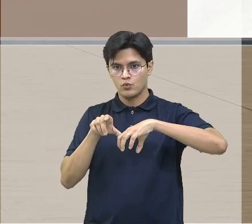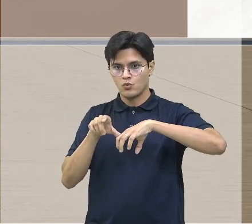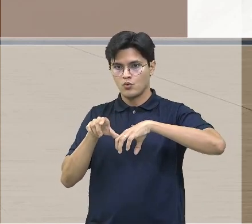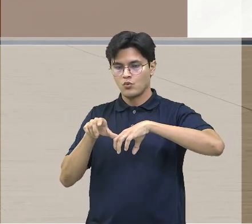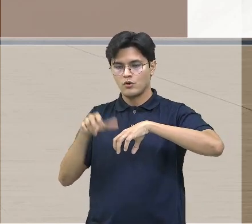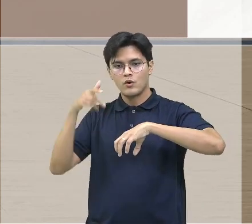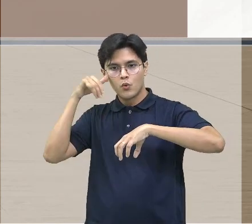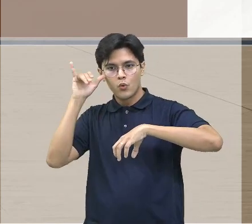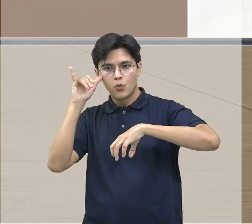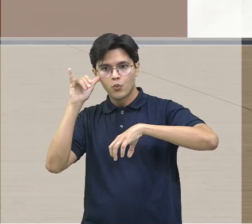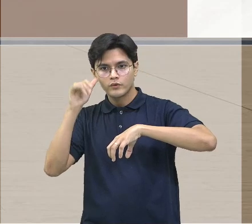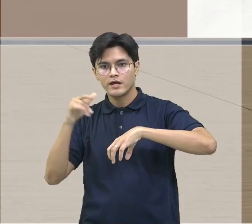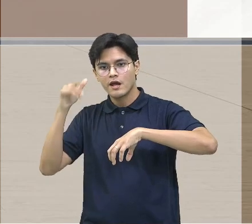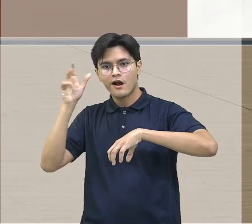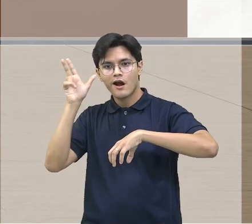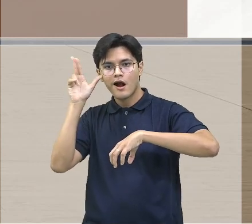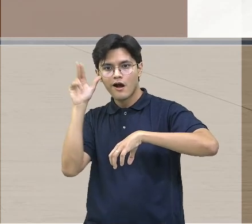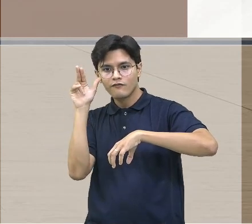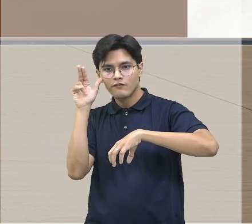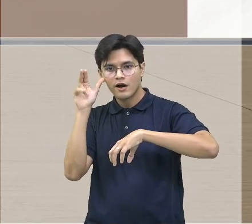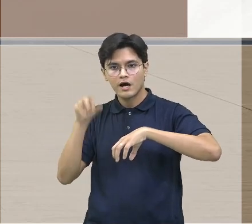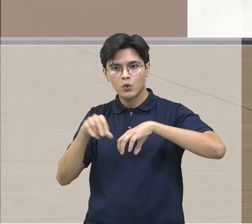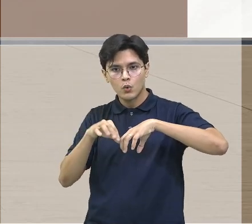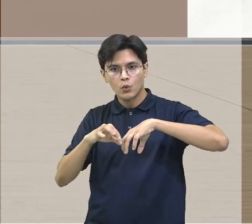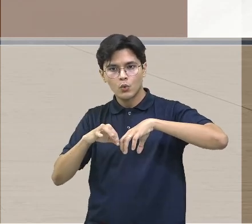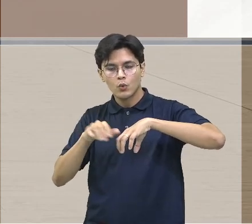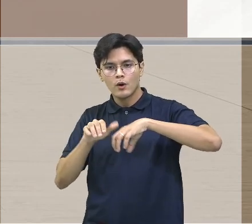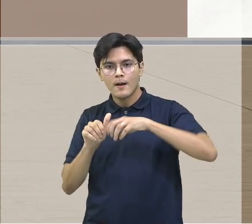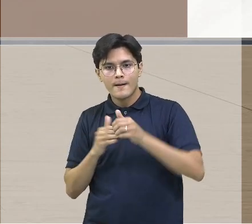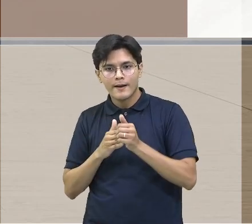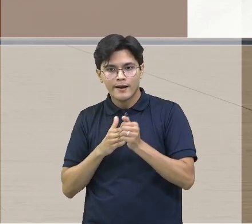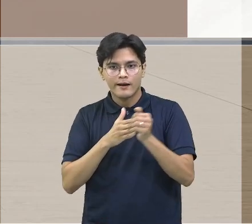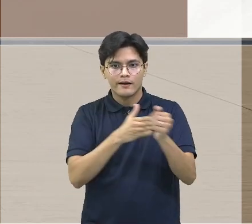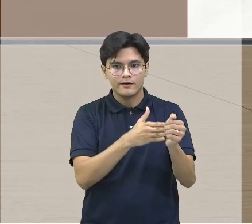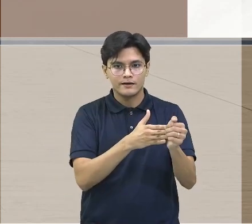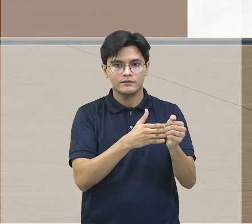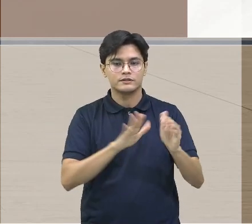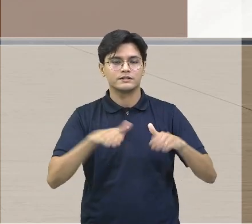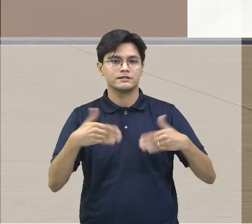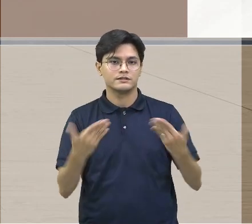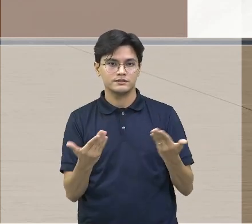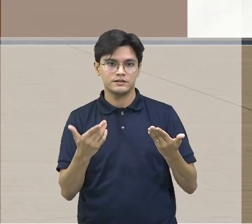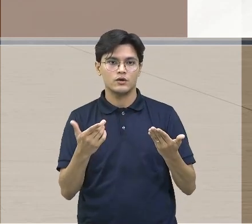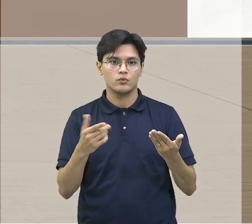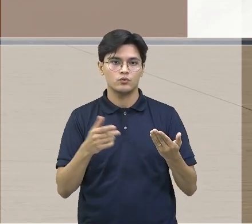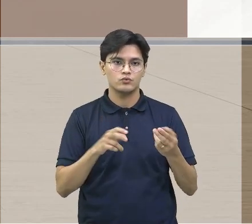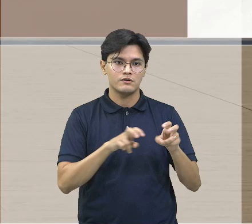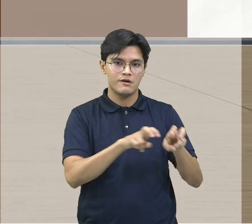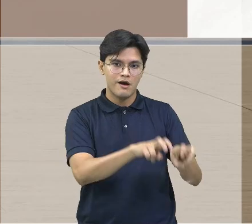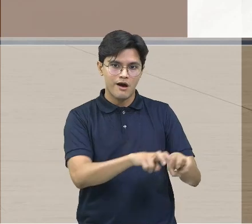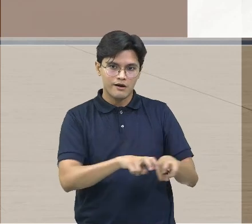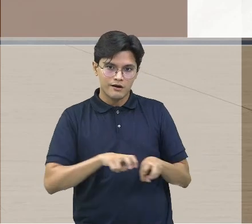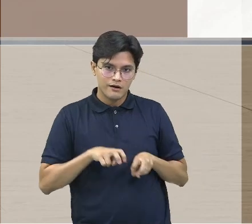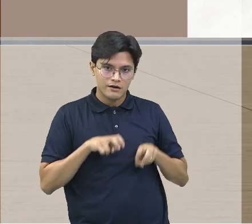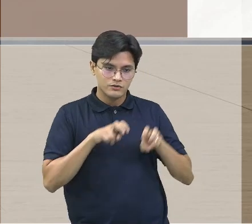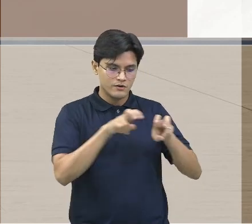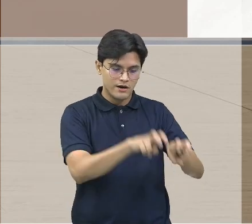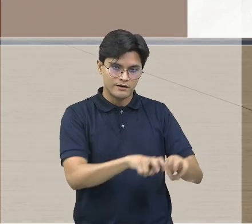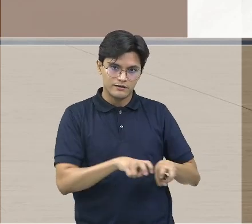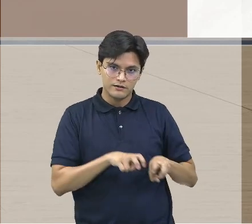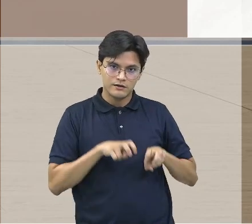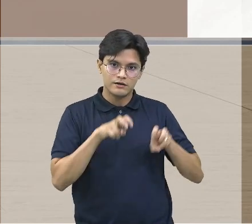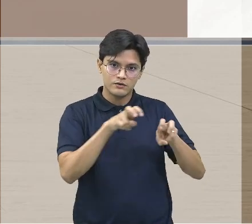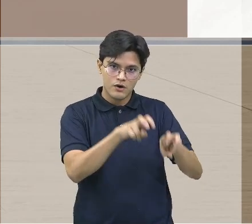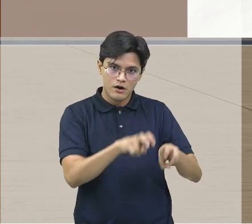né? E o homem atrás também ali, ó, guiando. Então estão arando a terra para preparar para plantio. E mais ao fundo